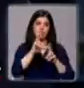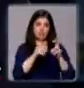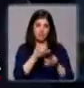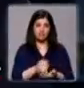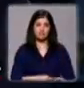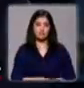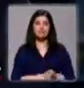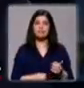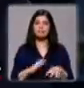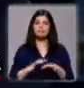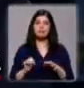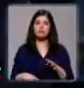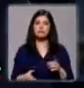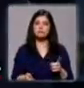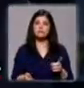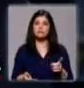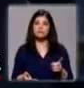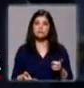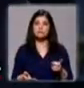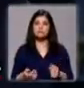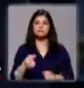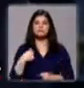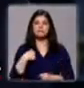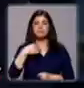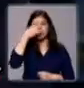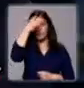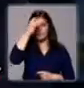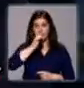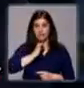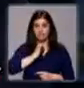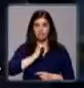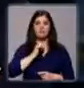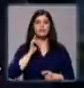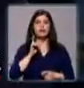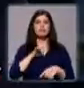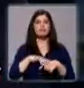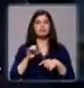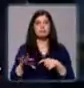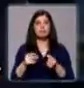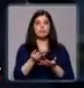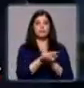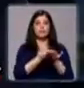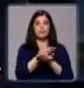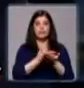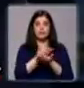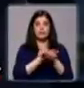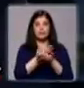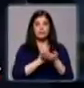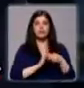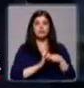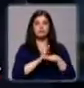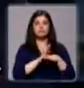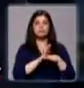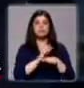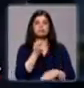fundamentalmente uma ponto de vista ao fraco crescimento esperado da economia também é no